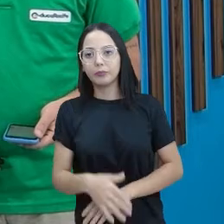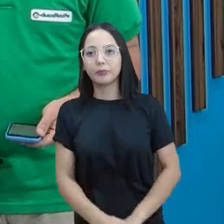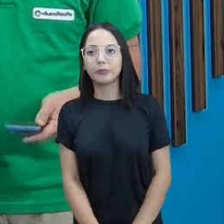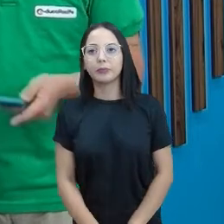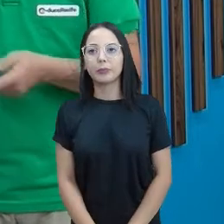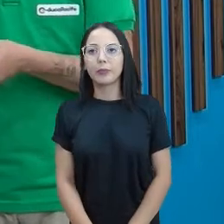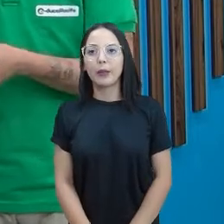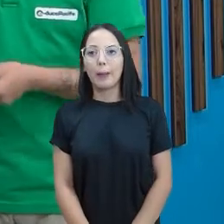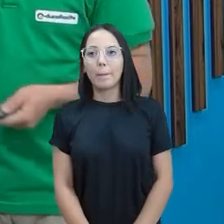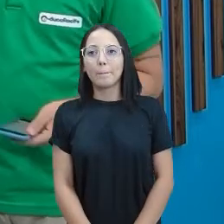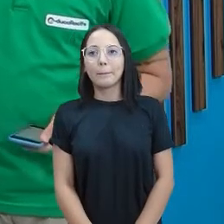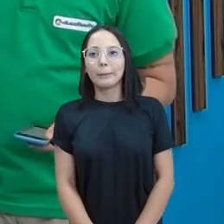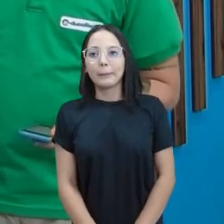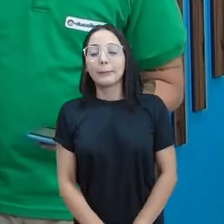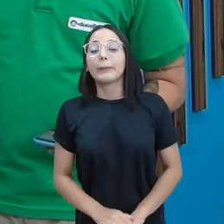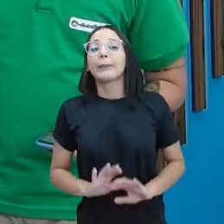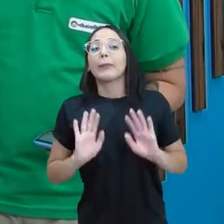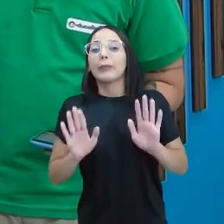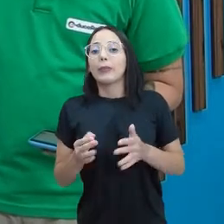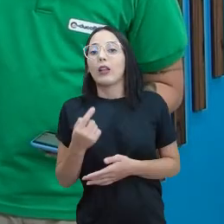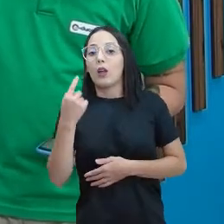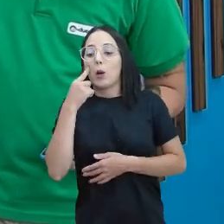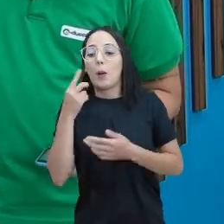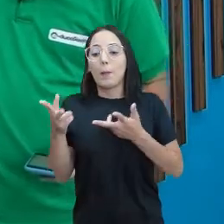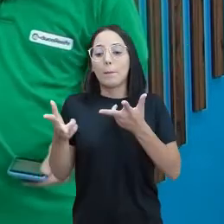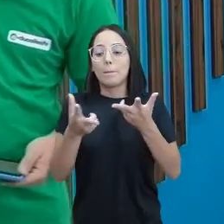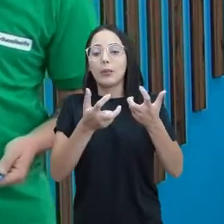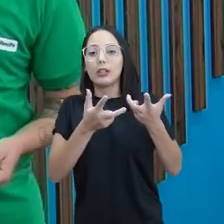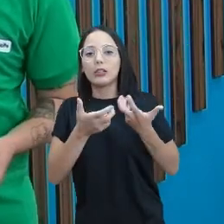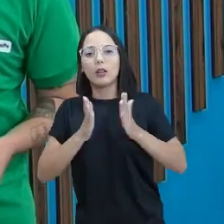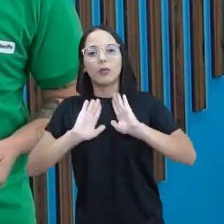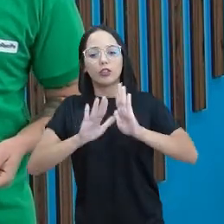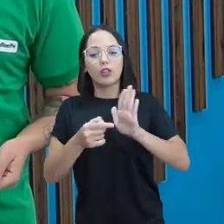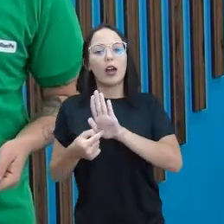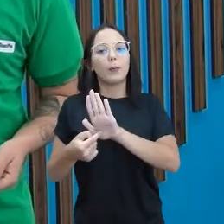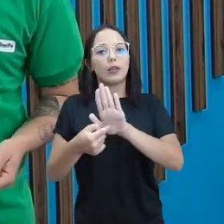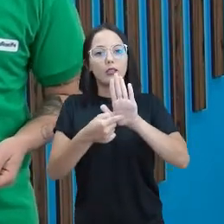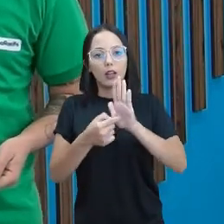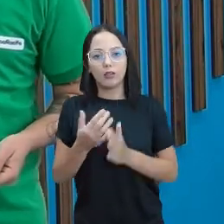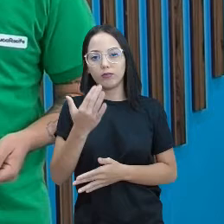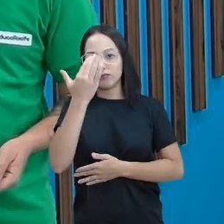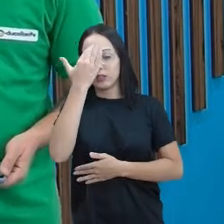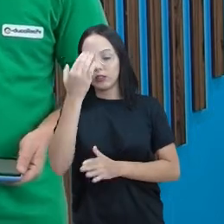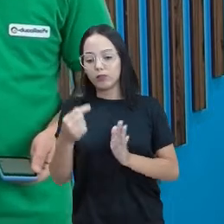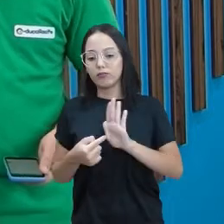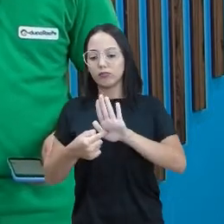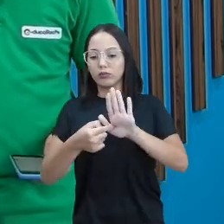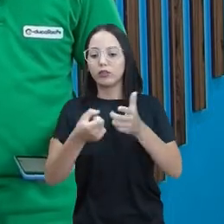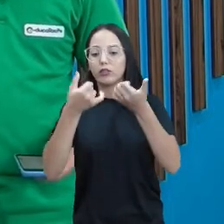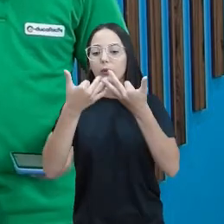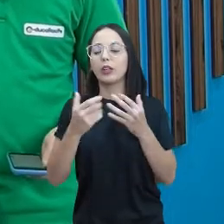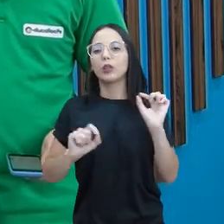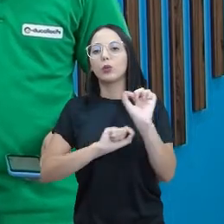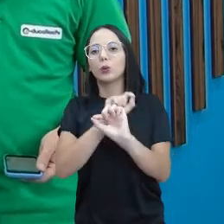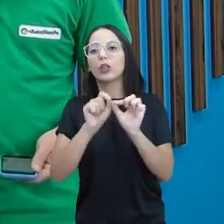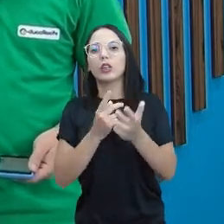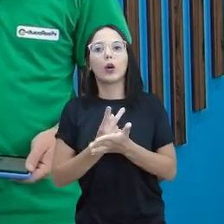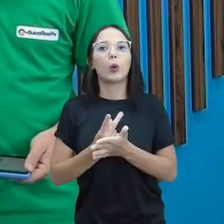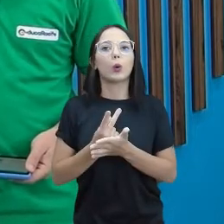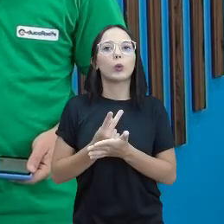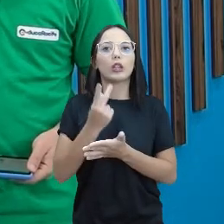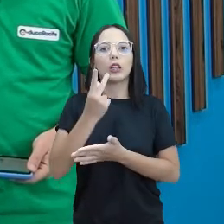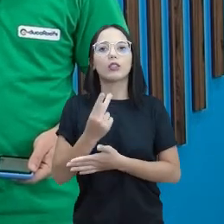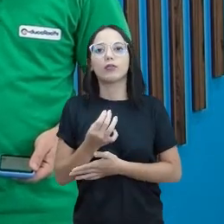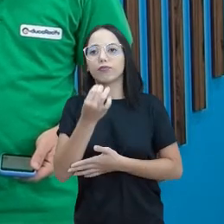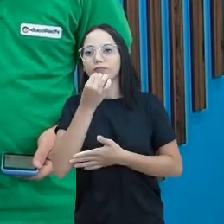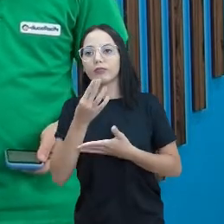tá certo? Então veja aqui que cada elemento está sendo representado, está sendo indicado o que é que acontece